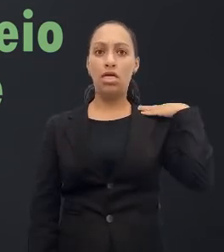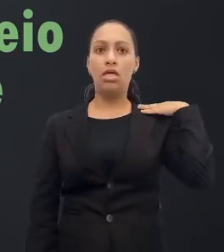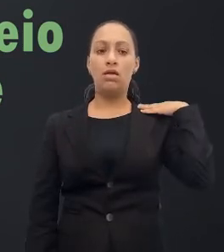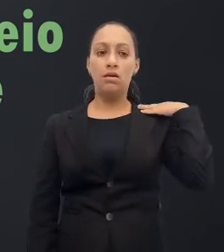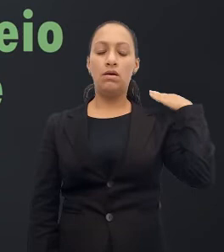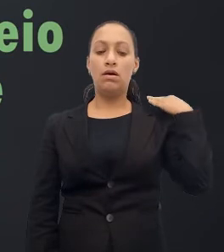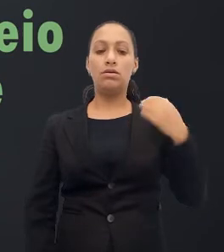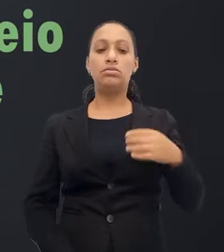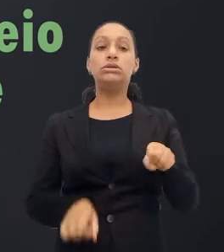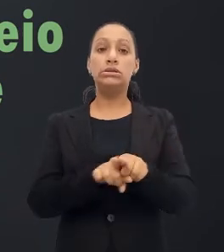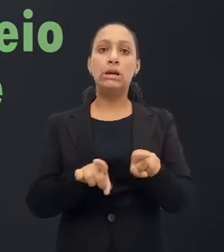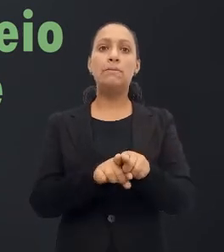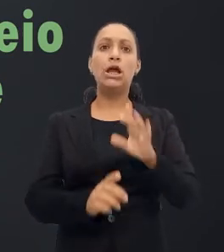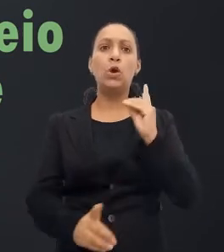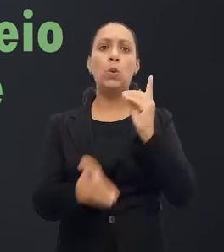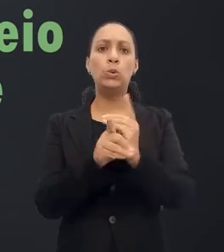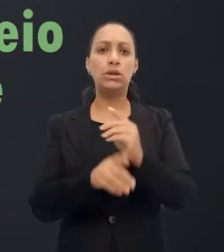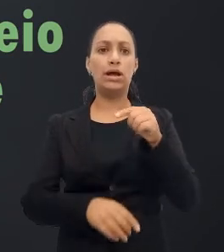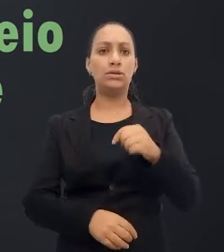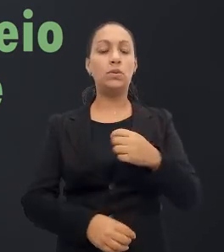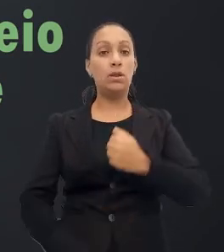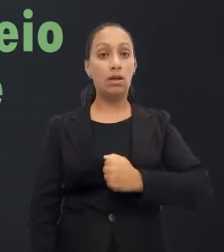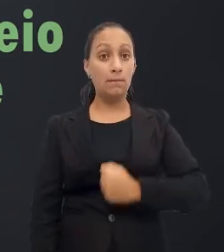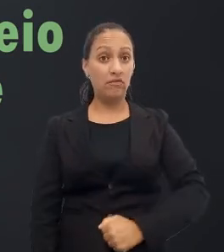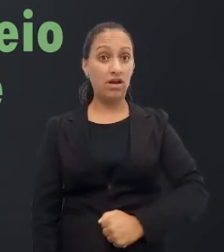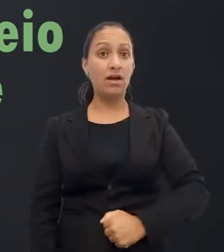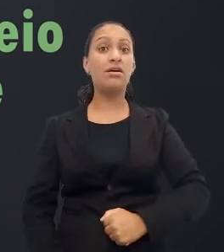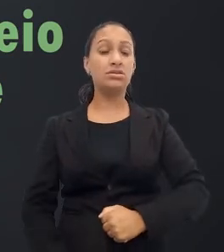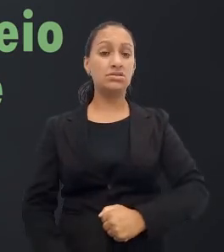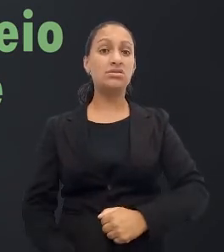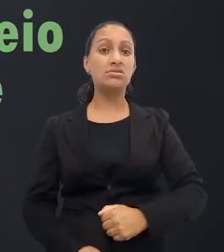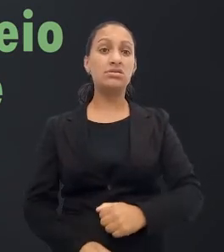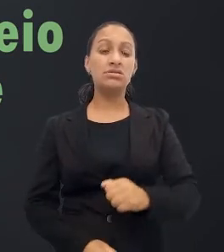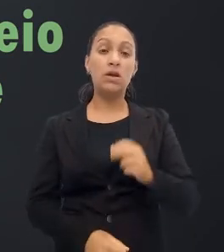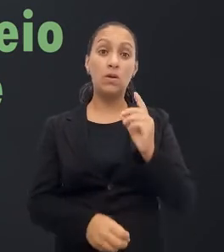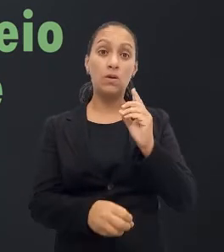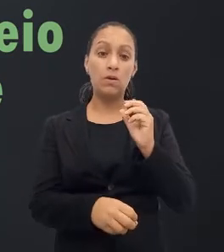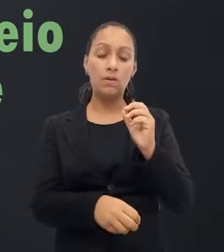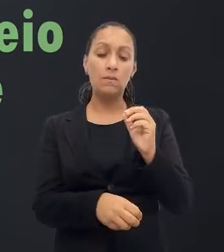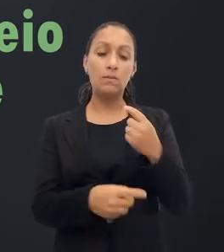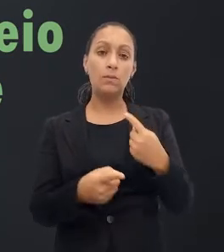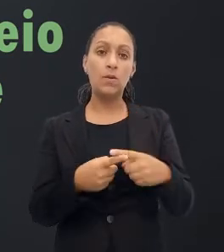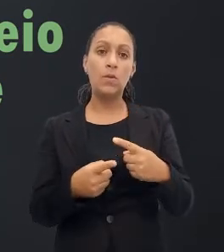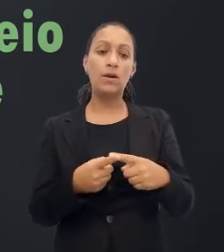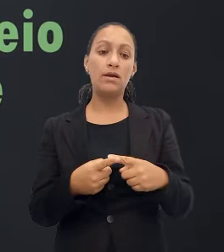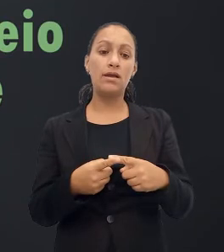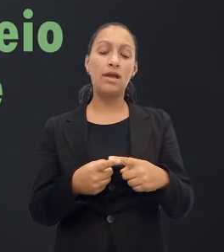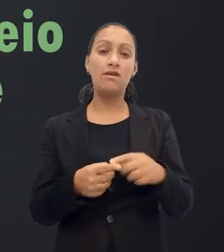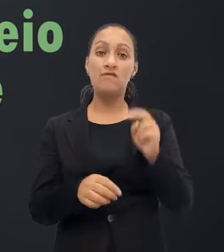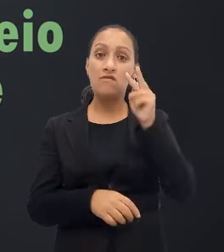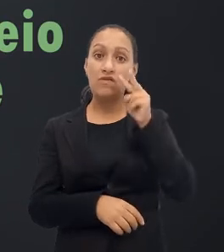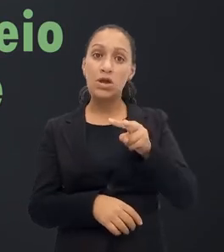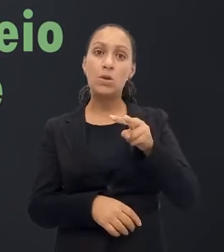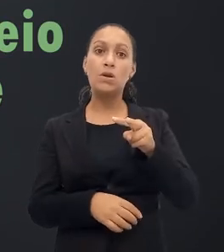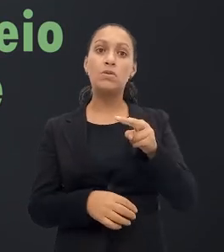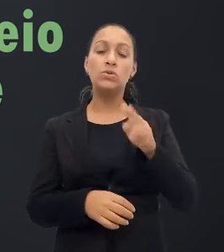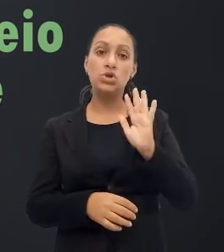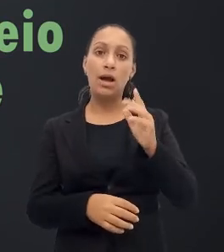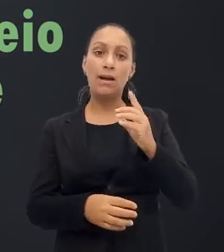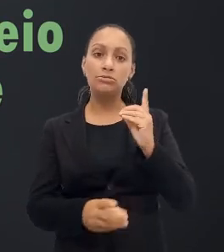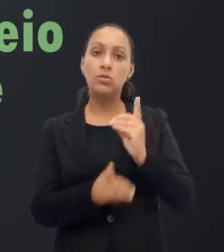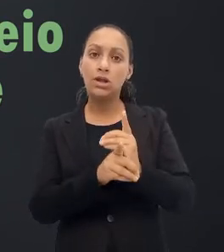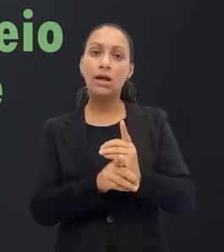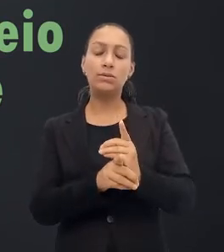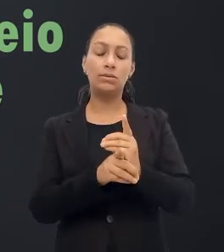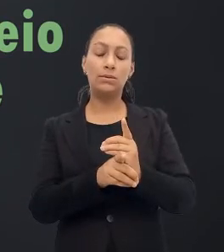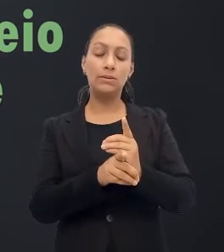pelas fezes. Já foi encontrado vírus aí viável, né, com potencial infeccioso nas fezes humanas. E uma vez que eles vão para o